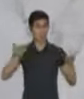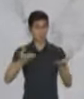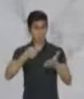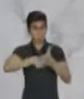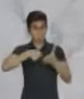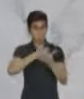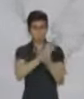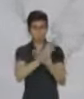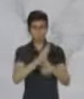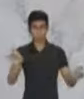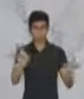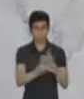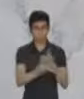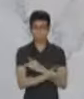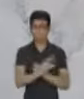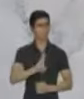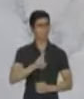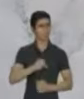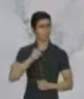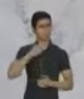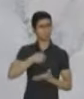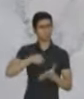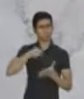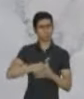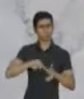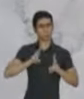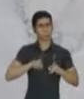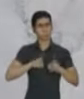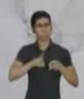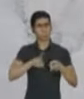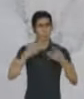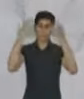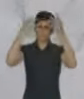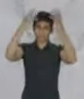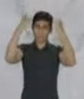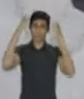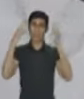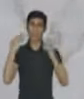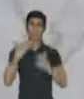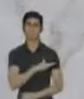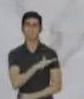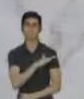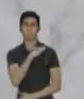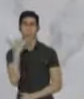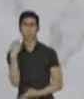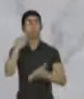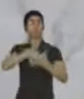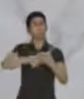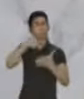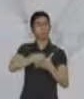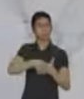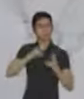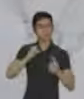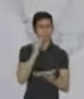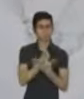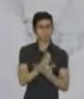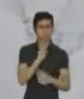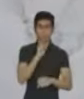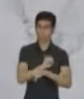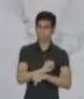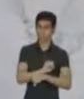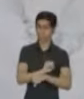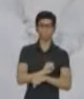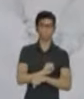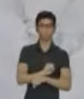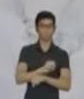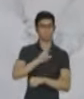não conseguiram parar a nossa luta com o assassinato da marielly surgiram milhares e milhões de jovens não só no brasil